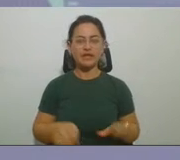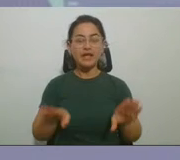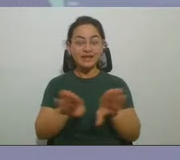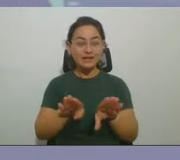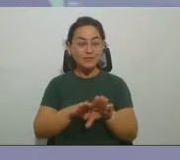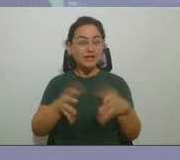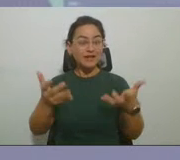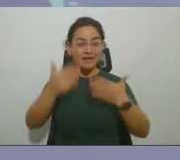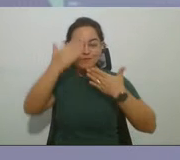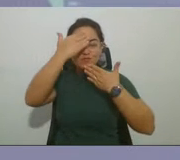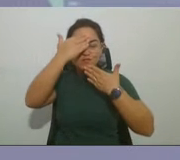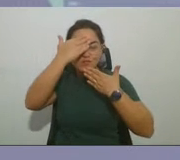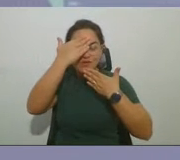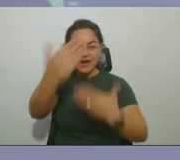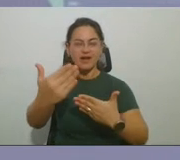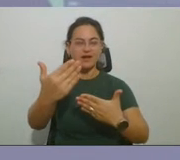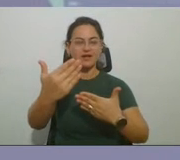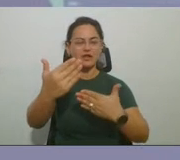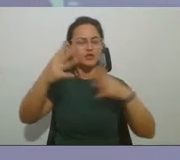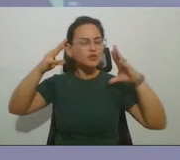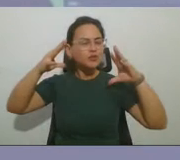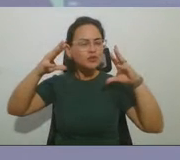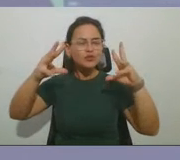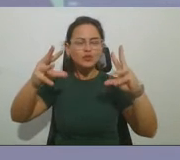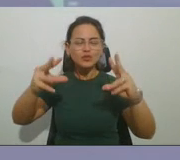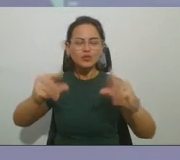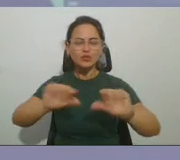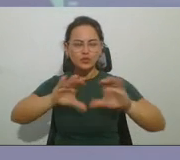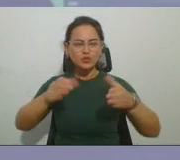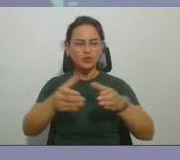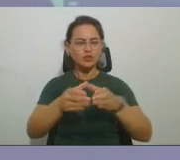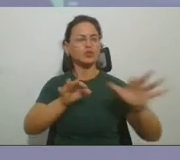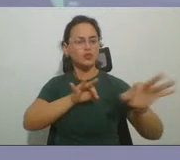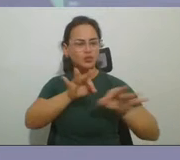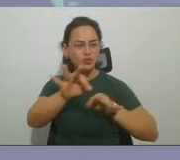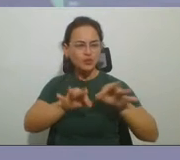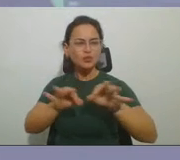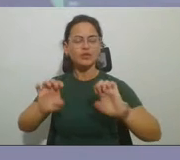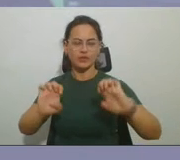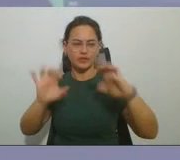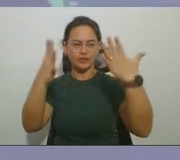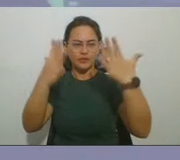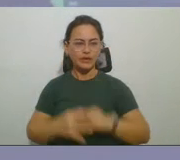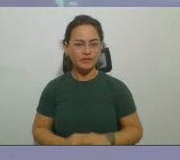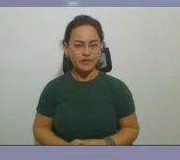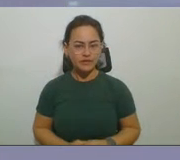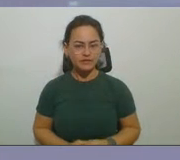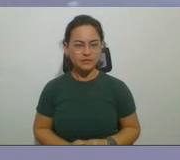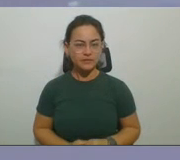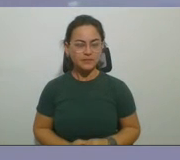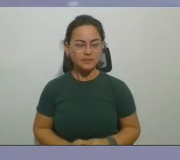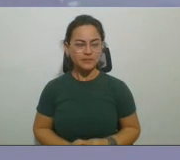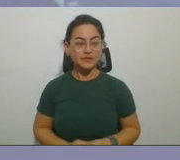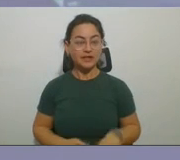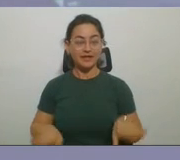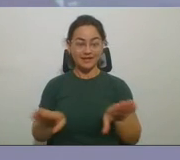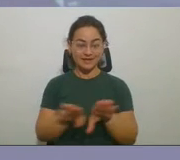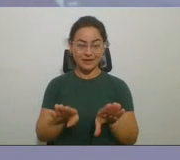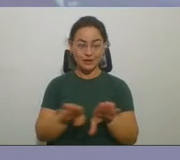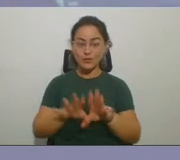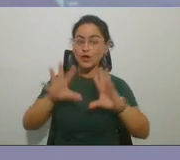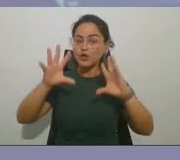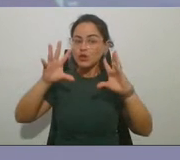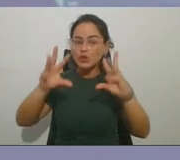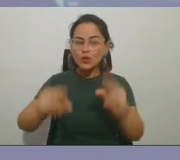sinceros agradecimentos a toda a comissão organizadora e aqueles e aquelas que atuaram